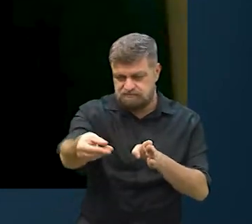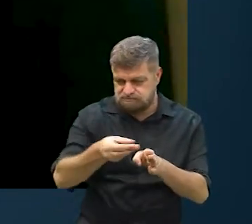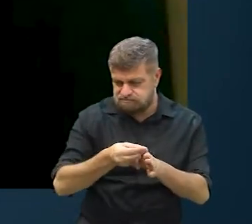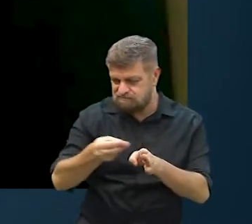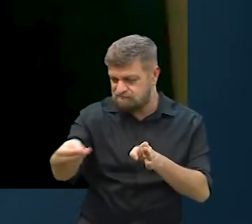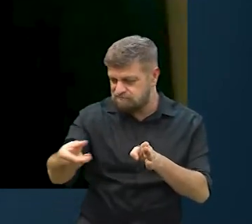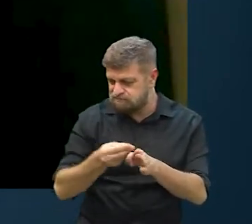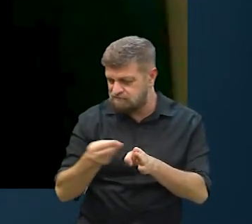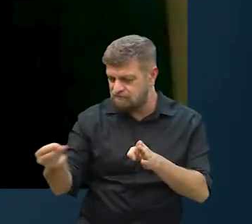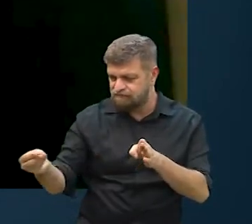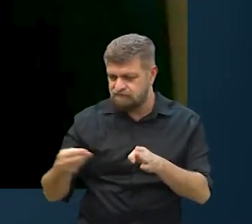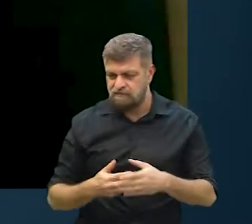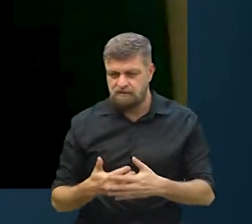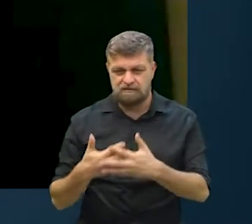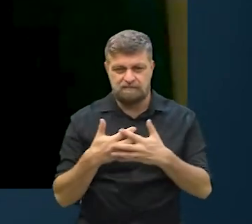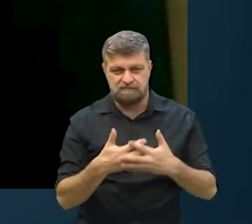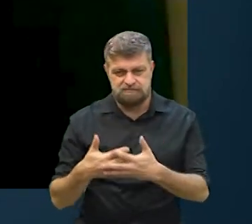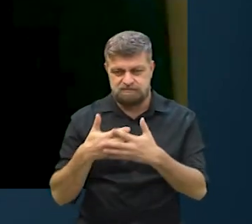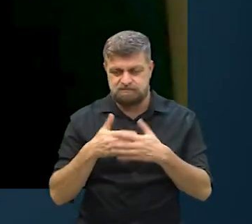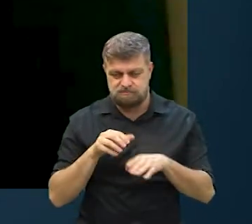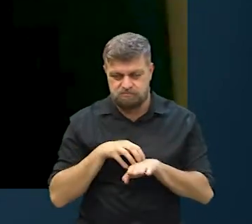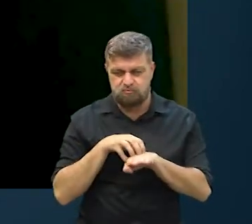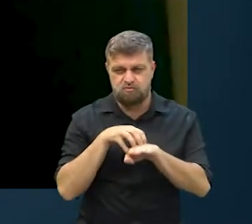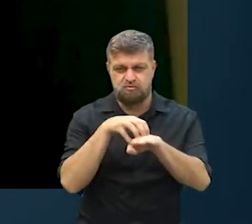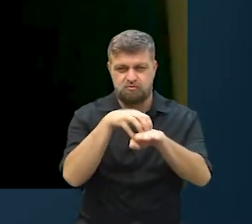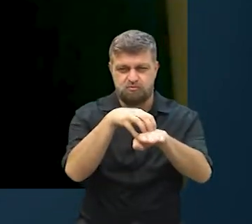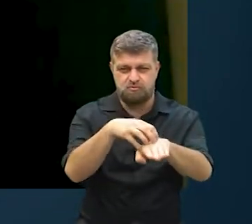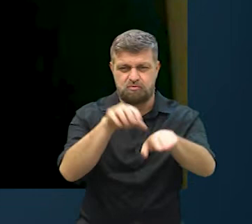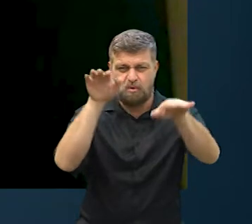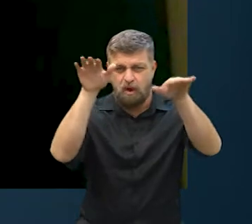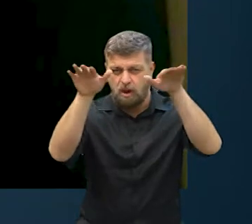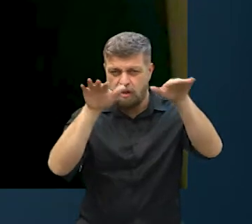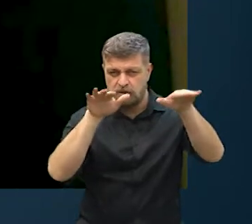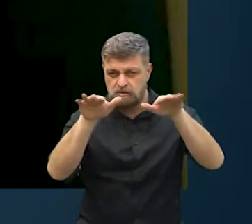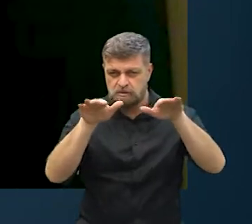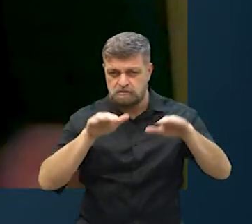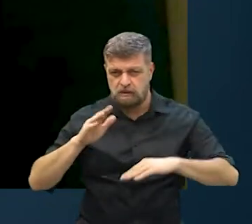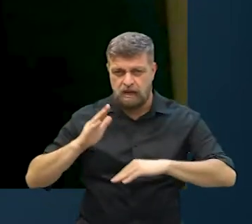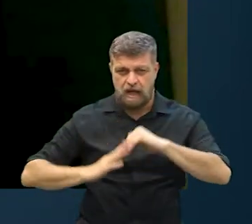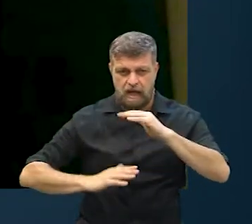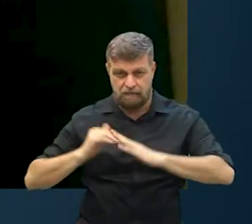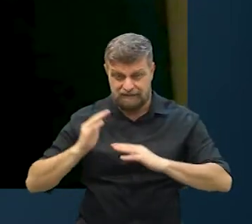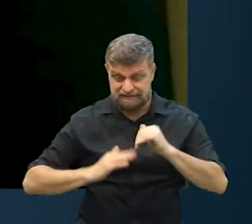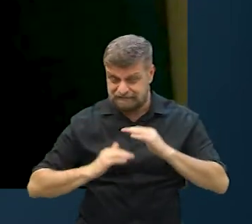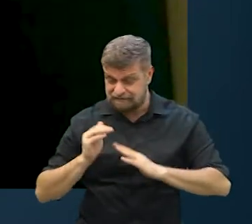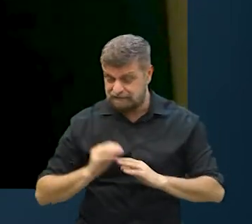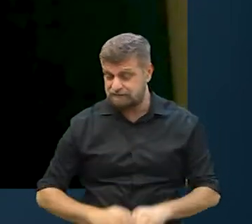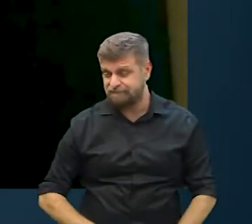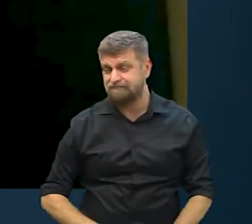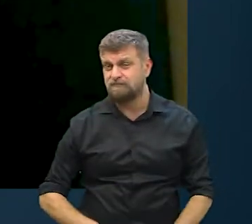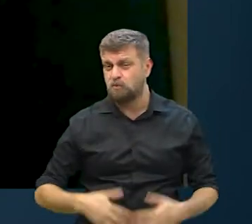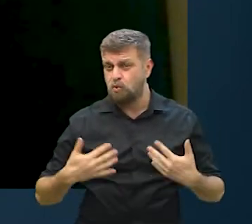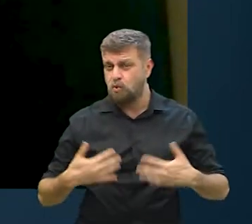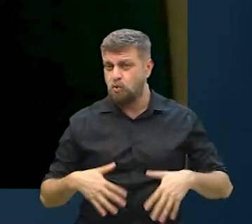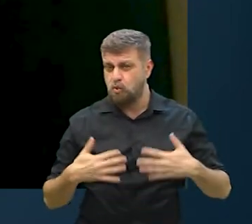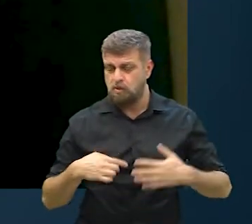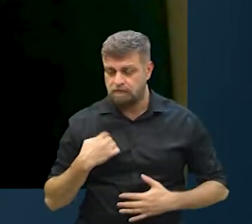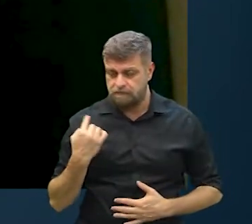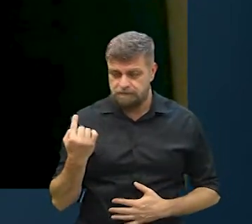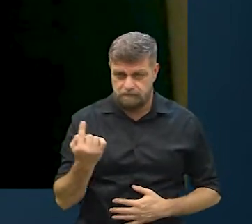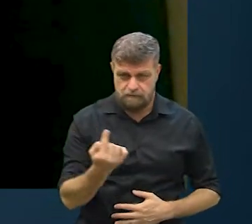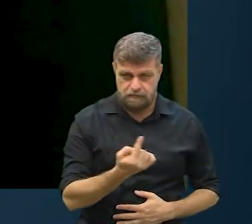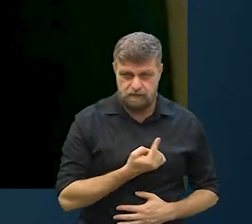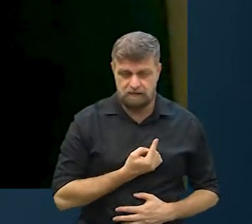descarga, serviços de carga e descargas no segmento logístico, com a mão de obra para realizar essas atividades. Então,